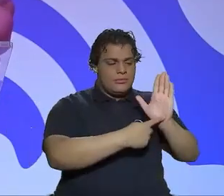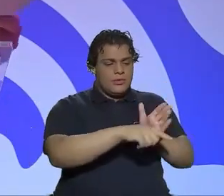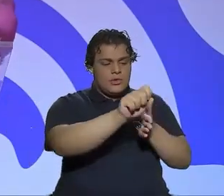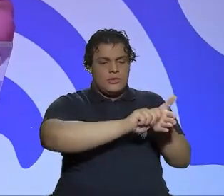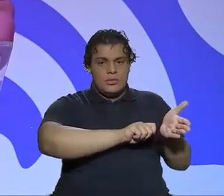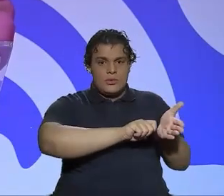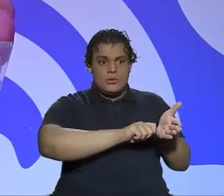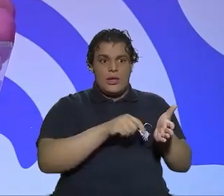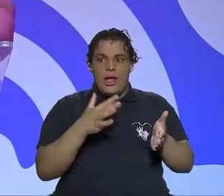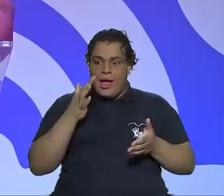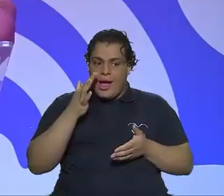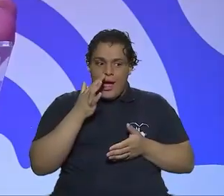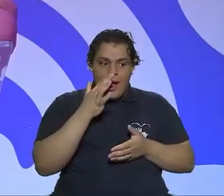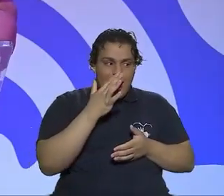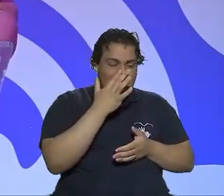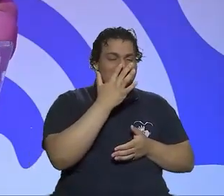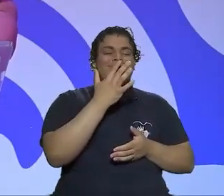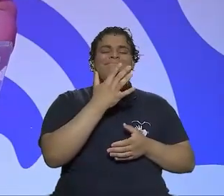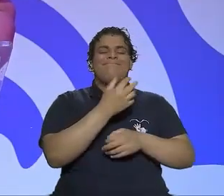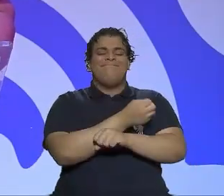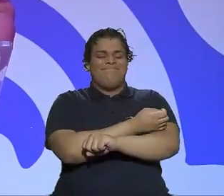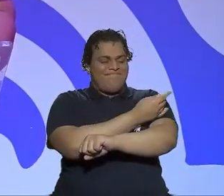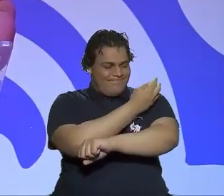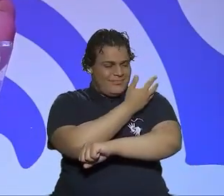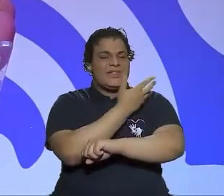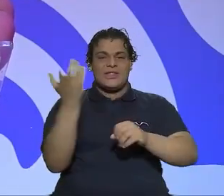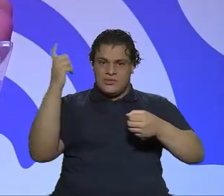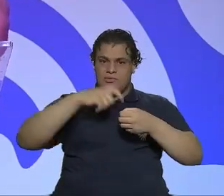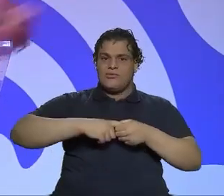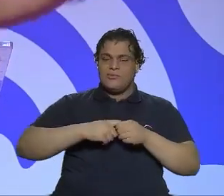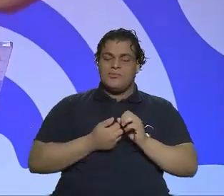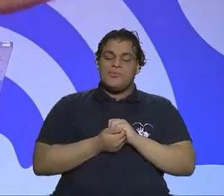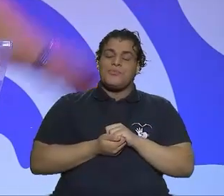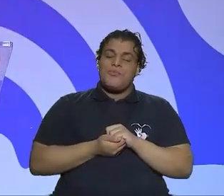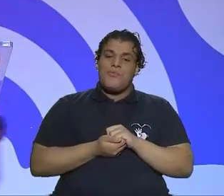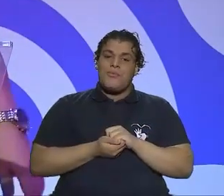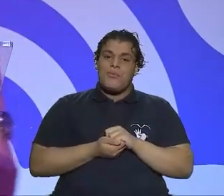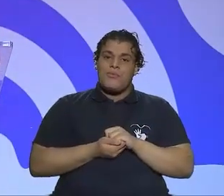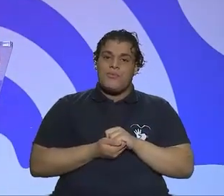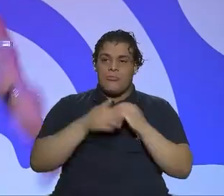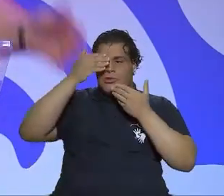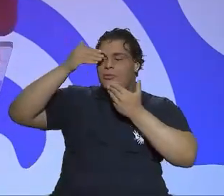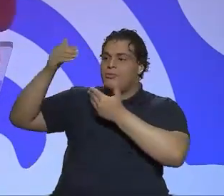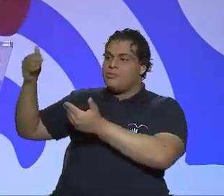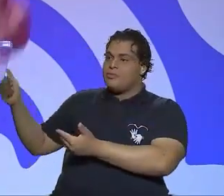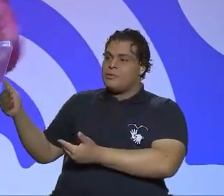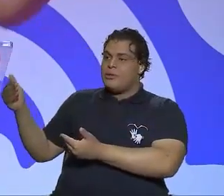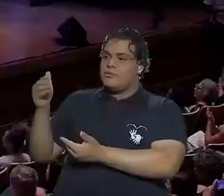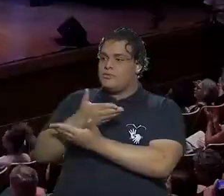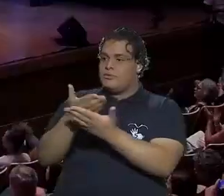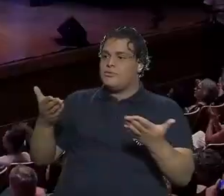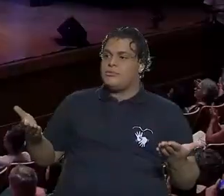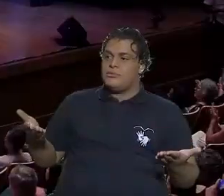ficam admirados e emocionados com esses retornos. Então é isso. Muito obrigado a